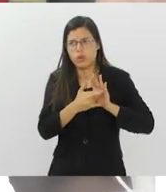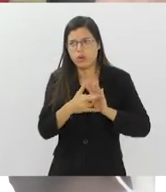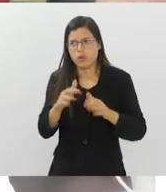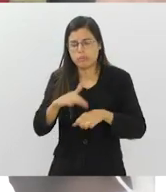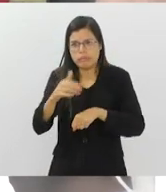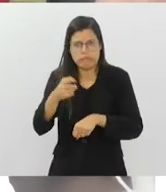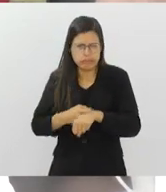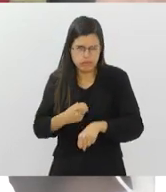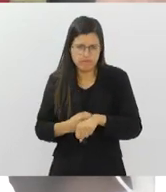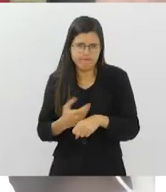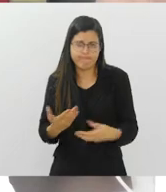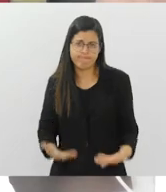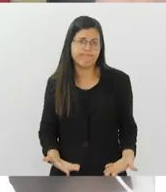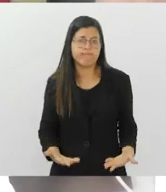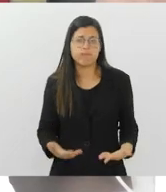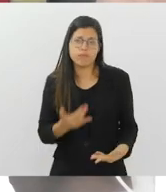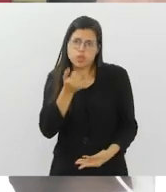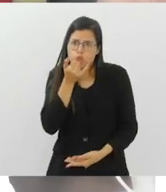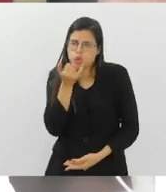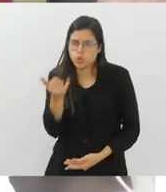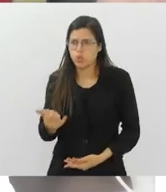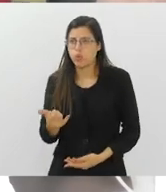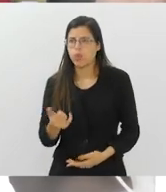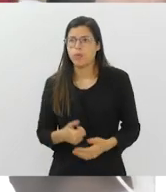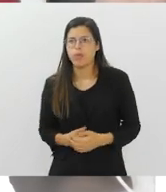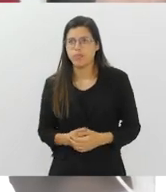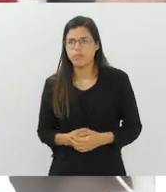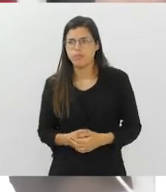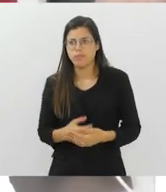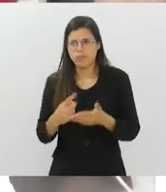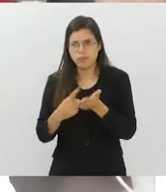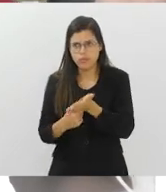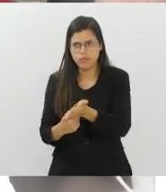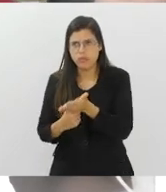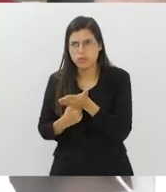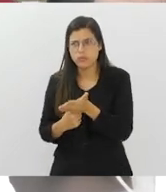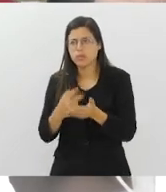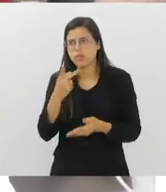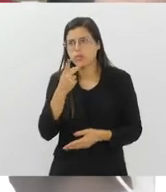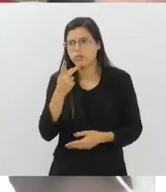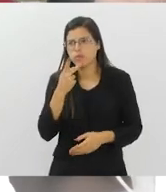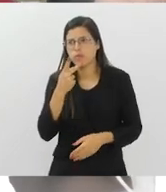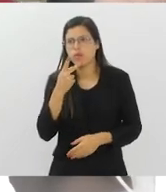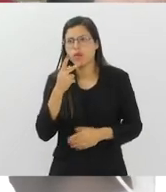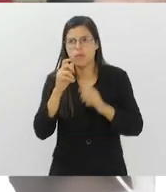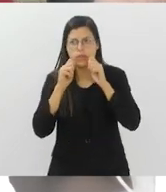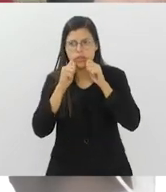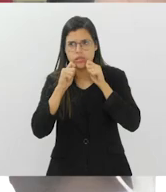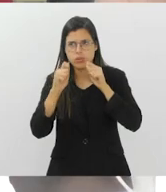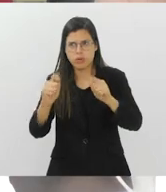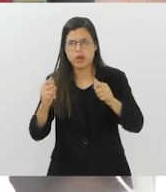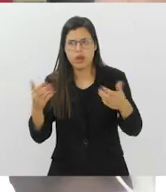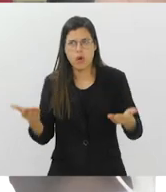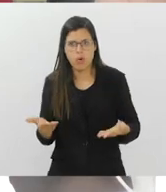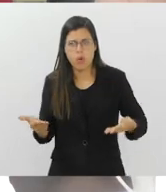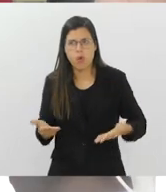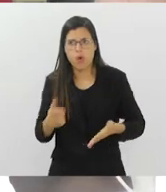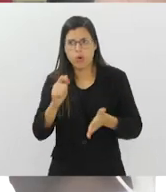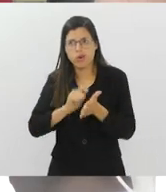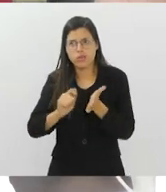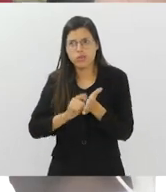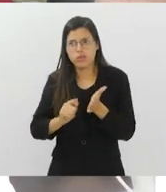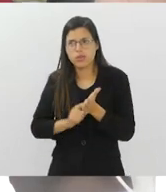que fosse. Tá? Me perdoem, e eu me comprometo. Falem comigo, falem com a minha assessoria aqui agora, escrevam o que vocês